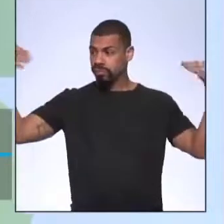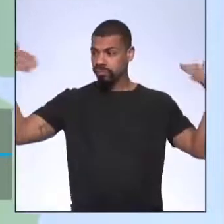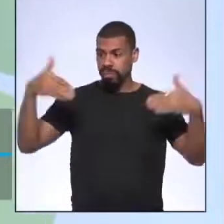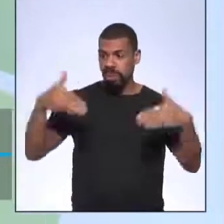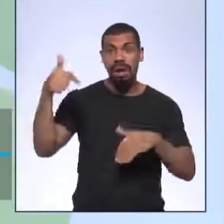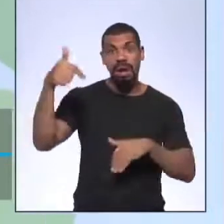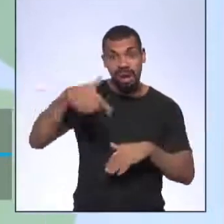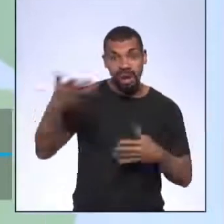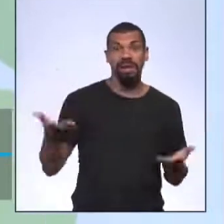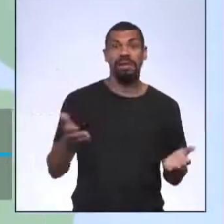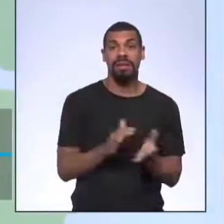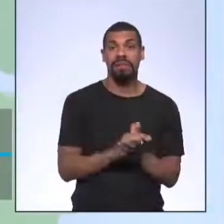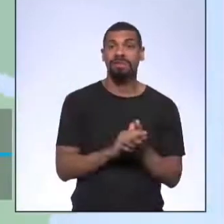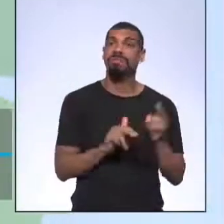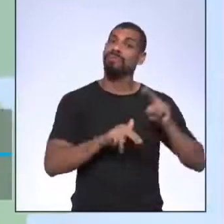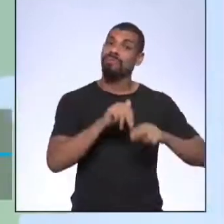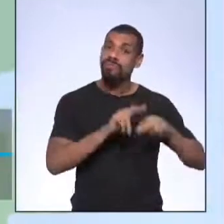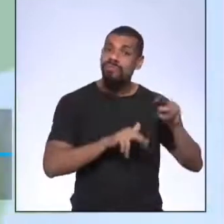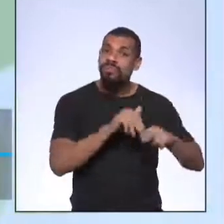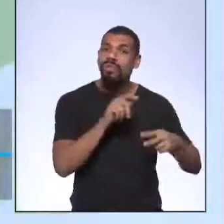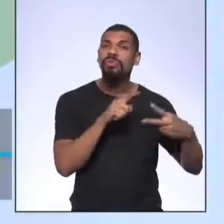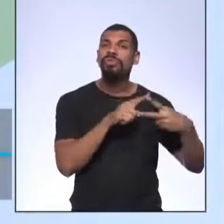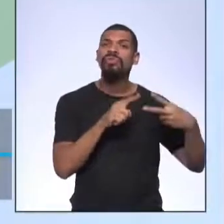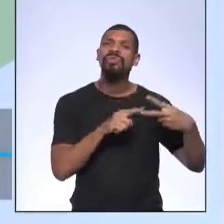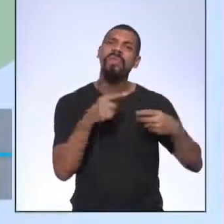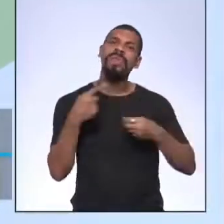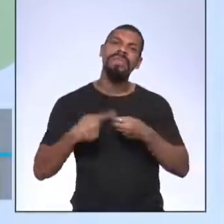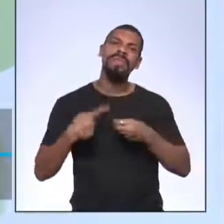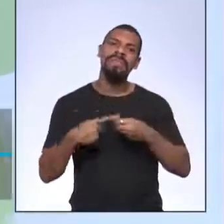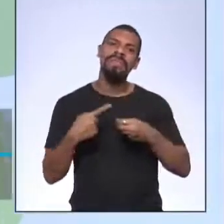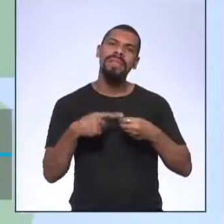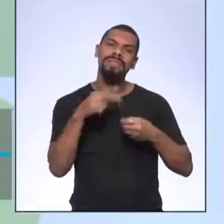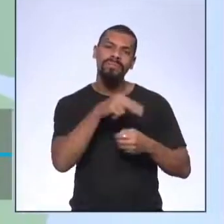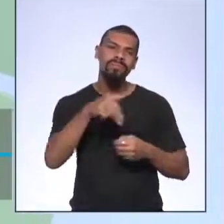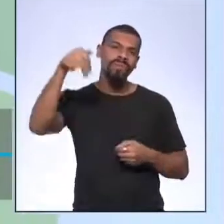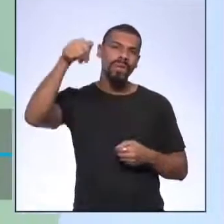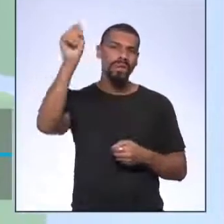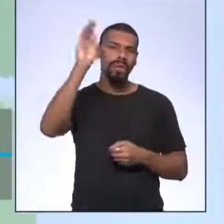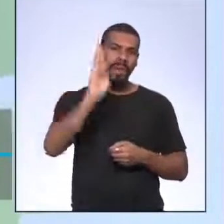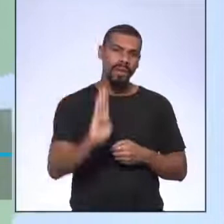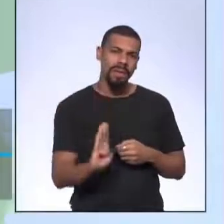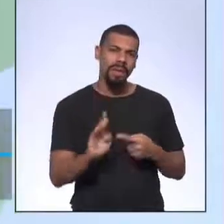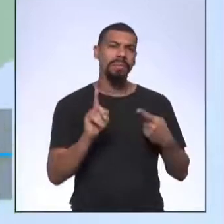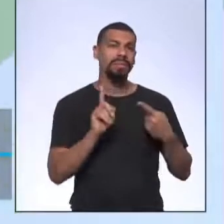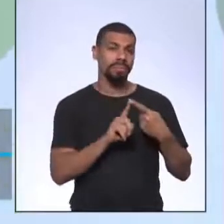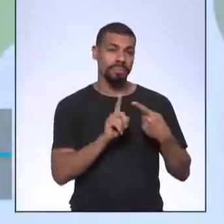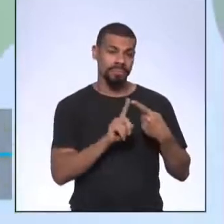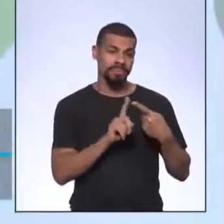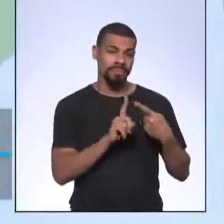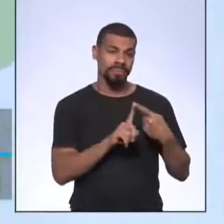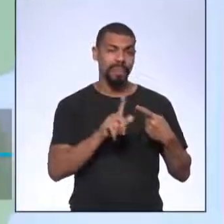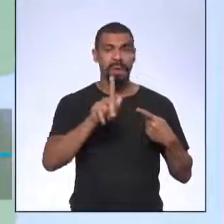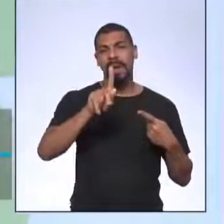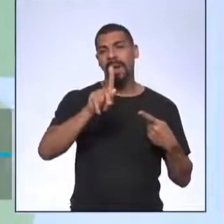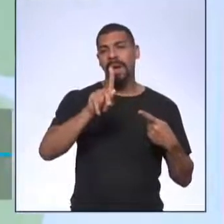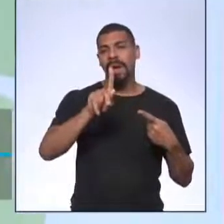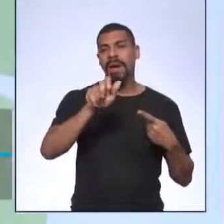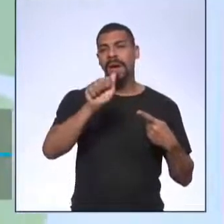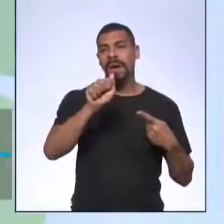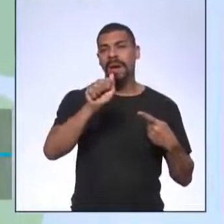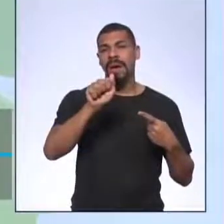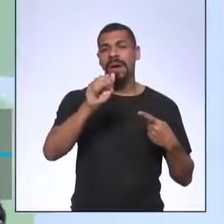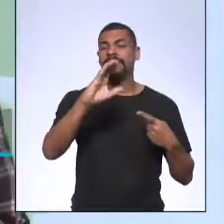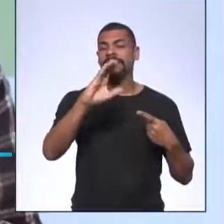participar desse fenômeno e ficam localizados em duas cidades diferentes nordeste brasileiro uma é Campina Grande na Paraíba e a